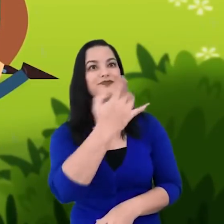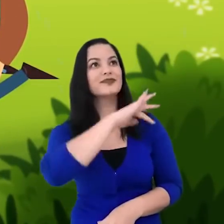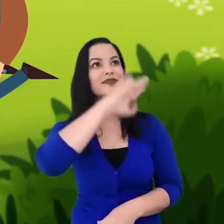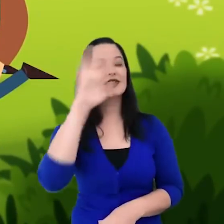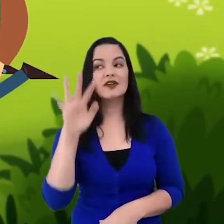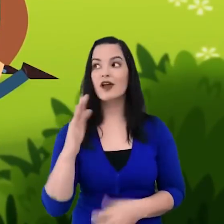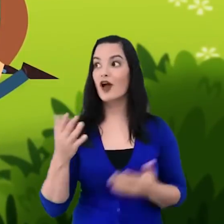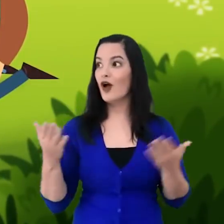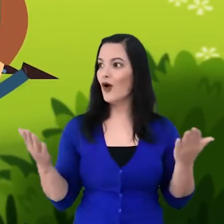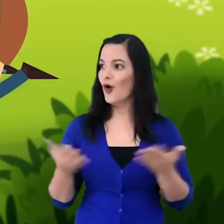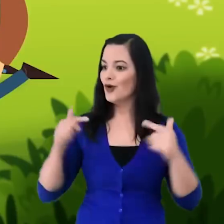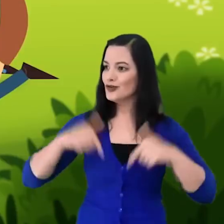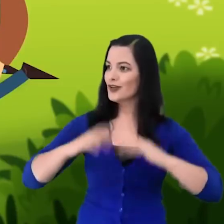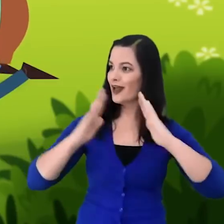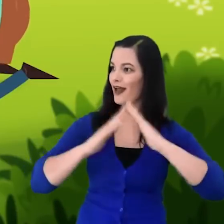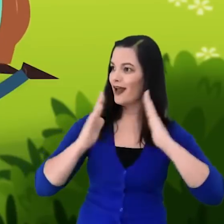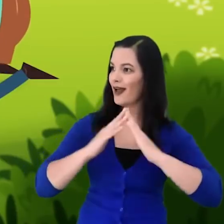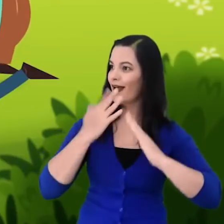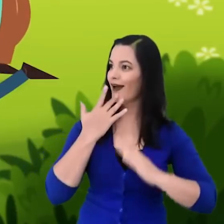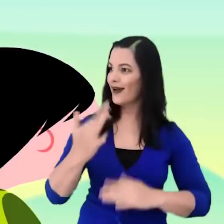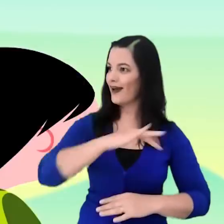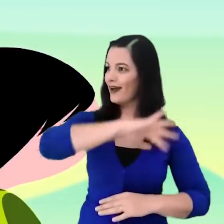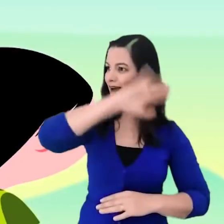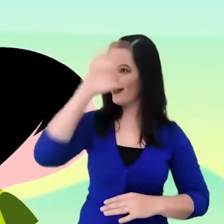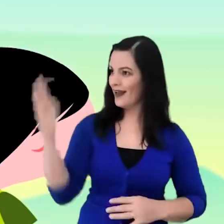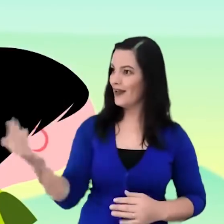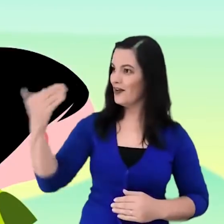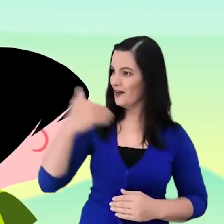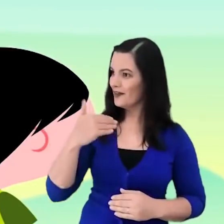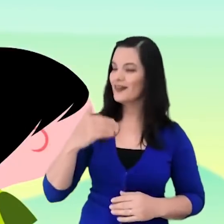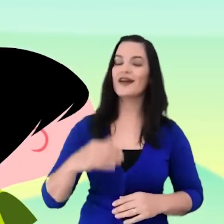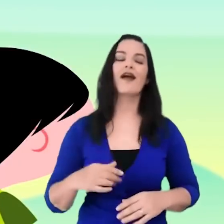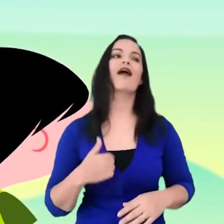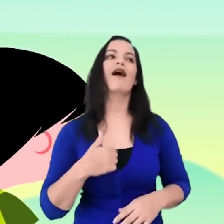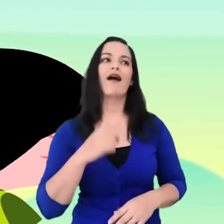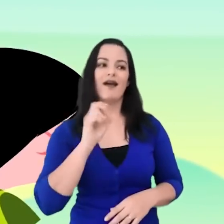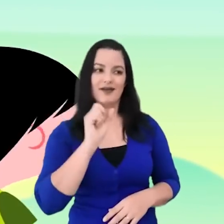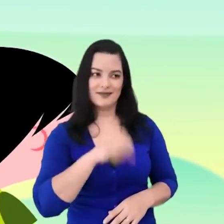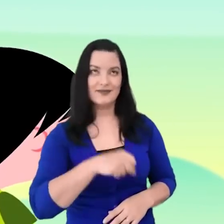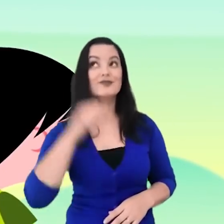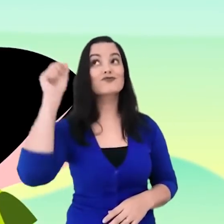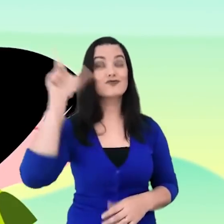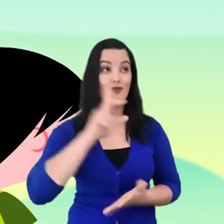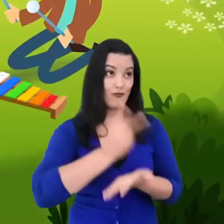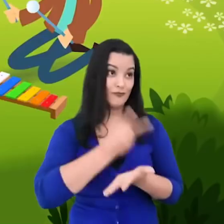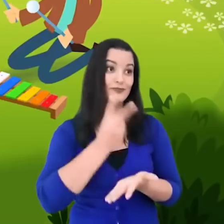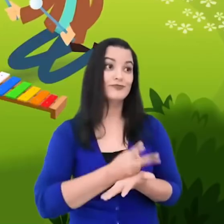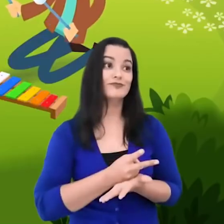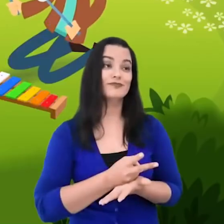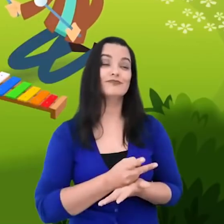arco-íris vem aqui em casa hoje? Ah, se continuar esse sol, ele vem sim.